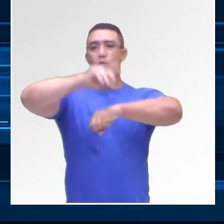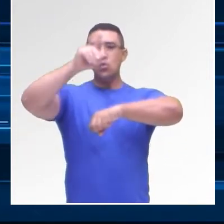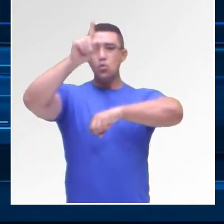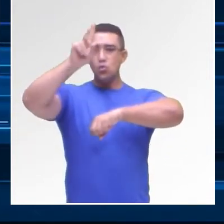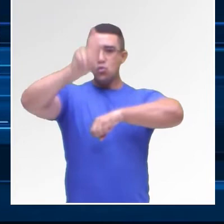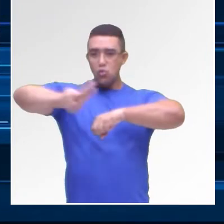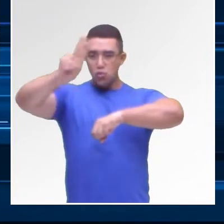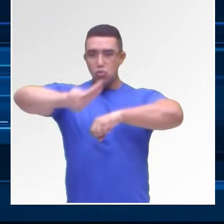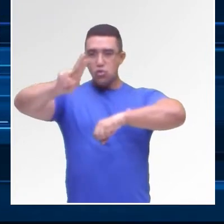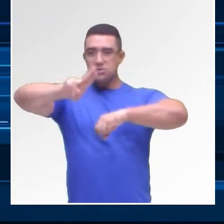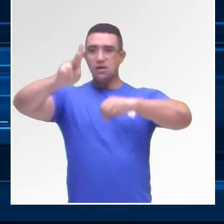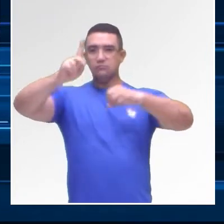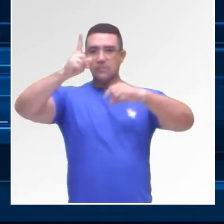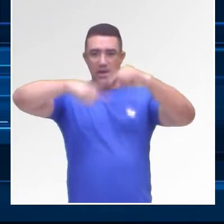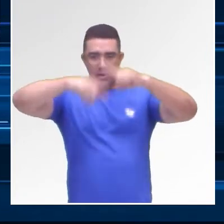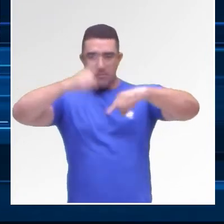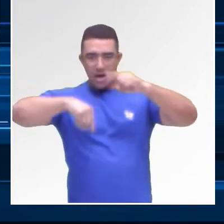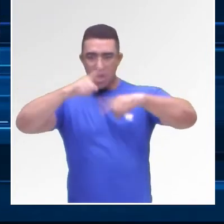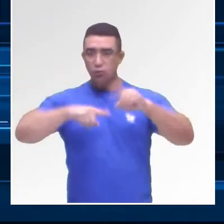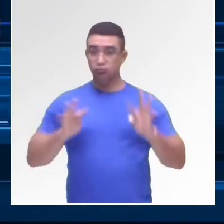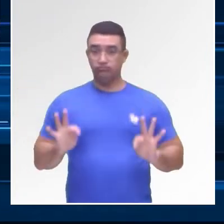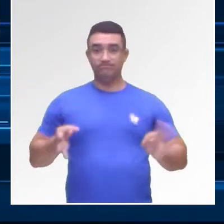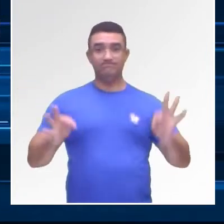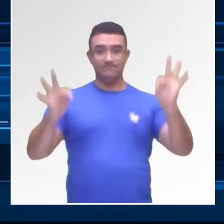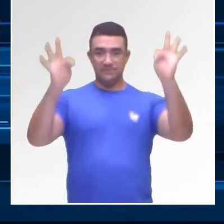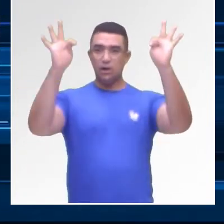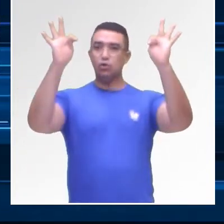tecnologia para ser